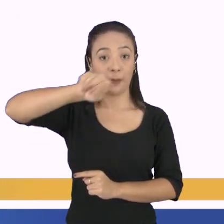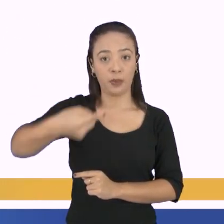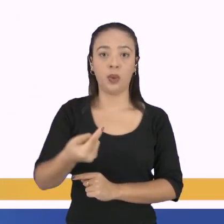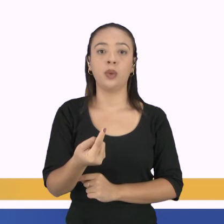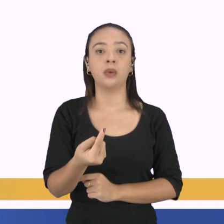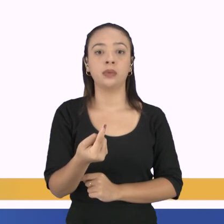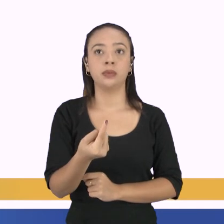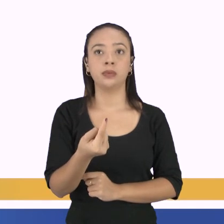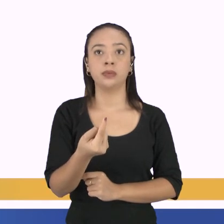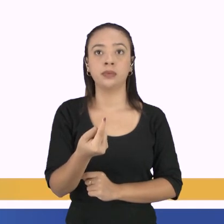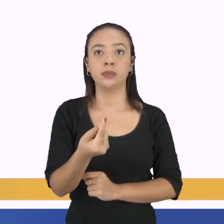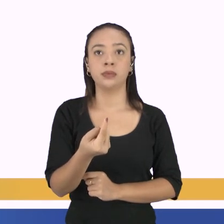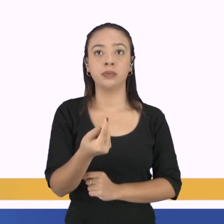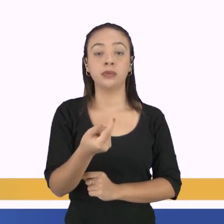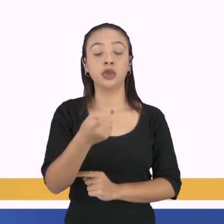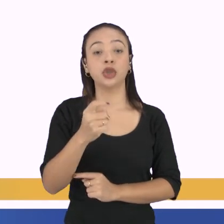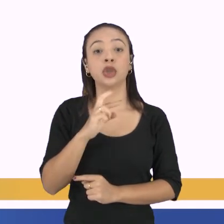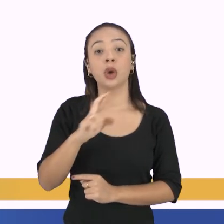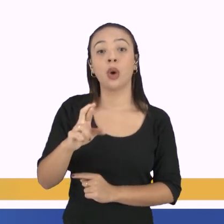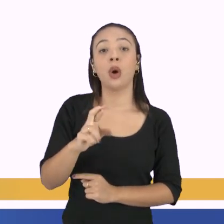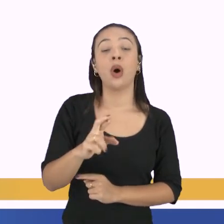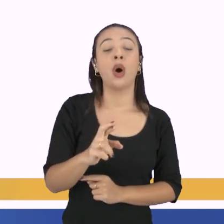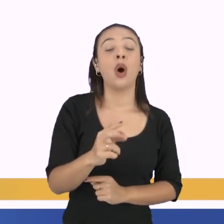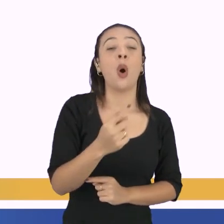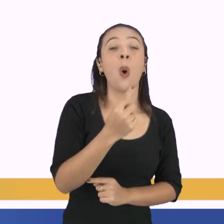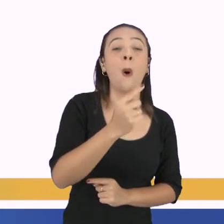mil igual a